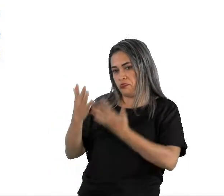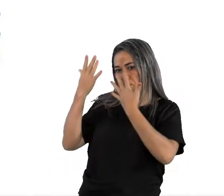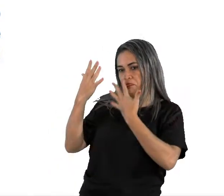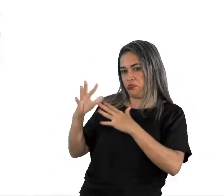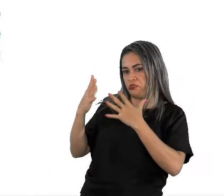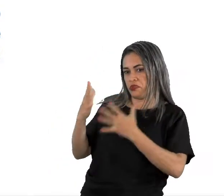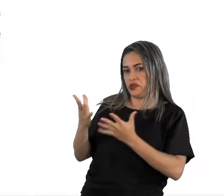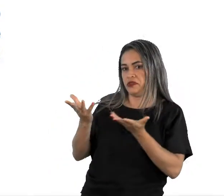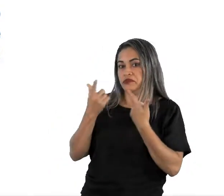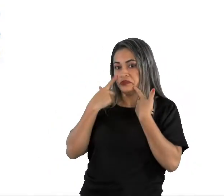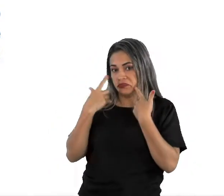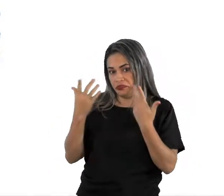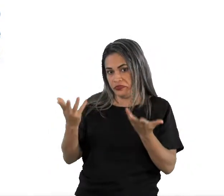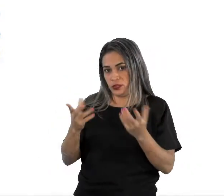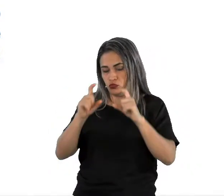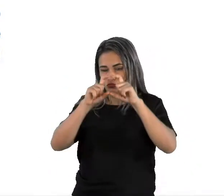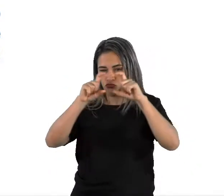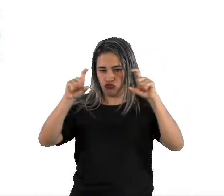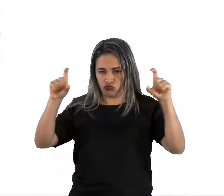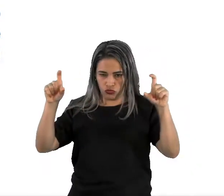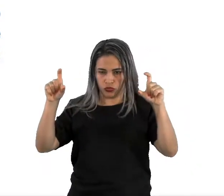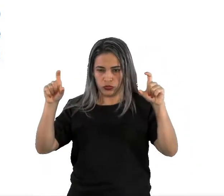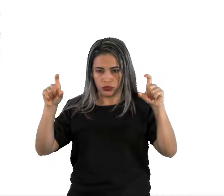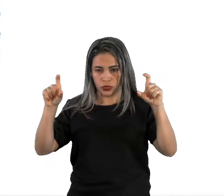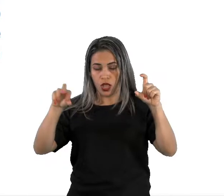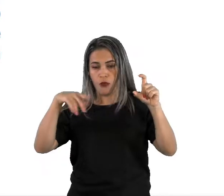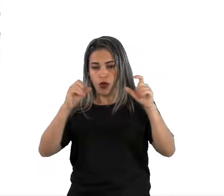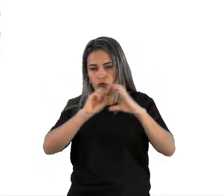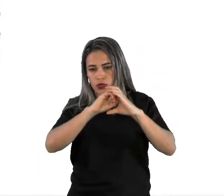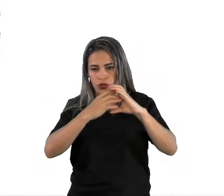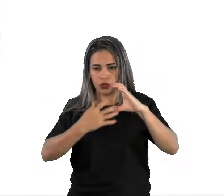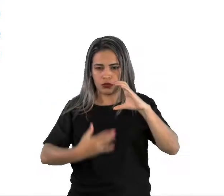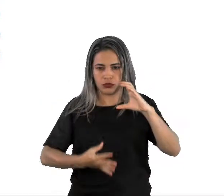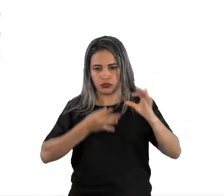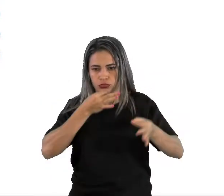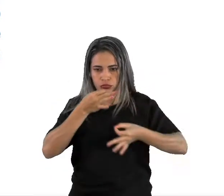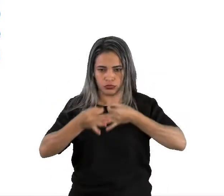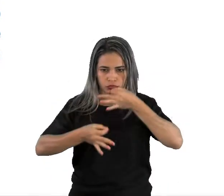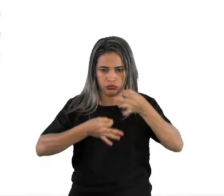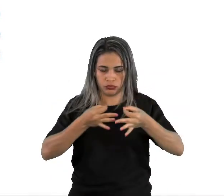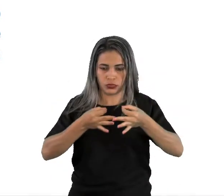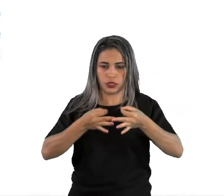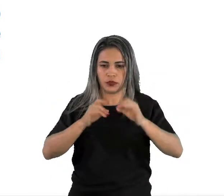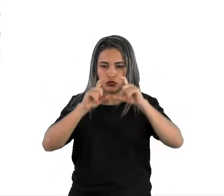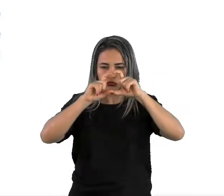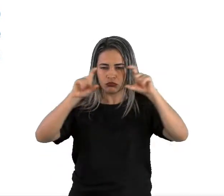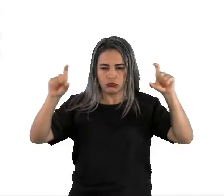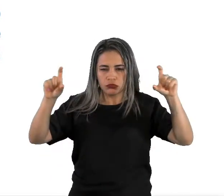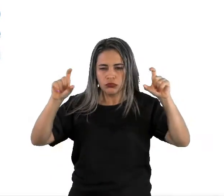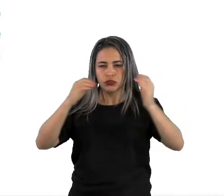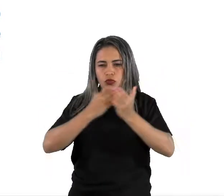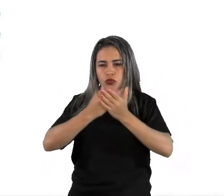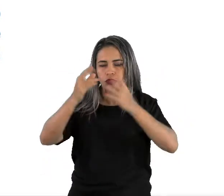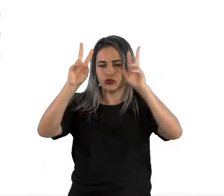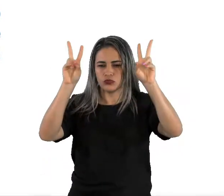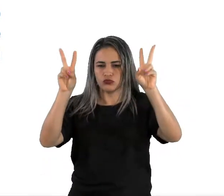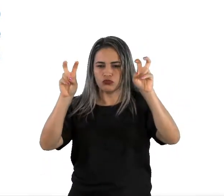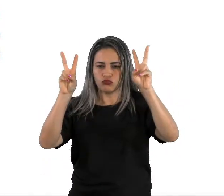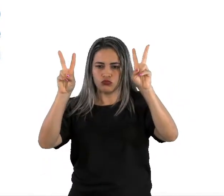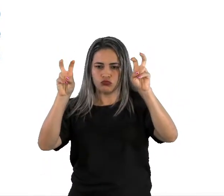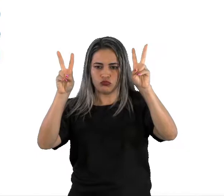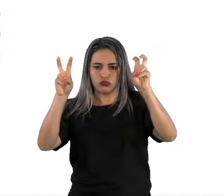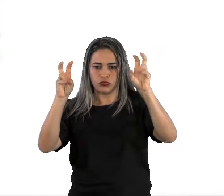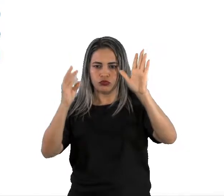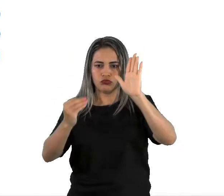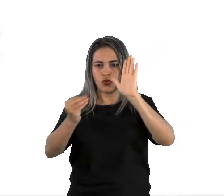o título está bem chamativo, que é outra característica do artigo de opinião. A partir do título, você já coloca ali no título a